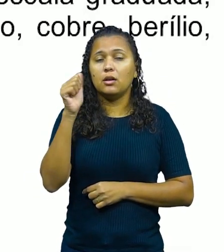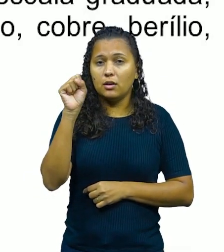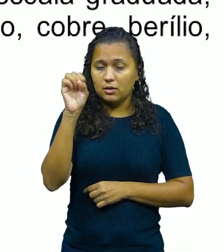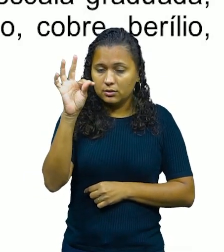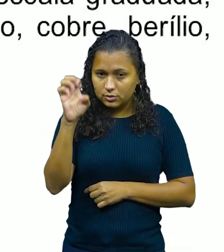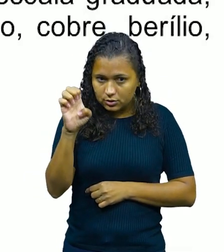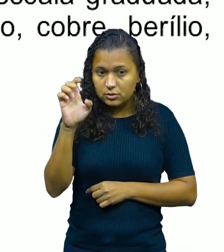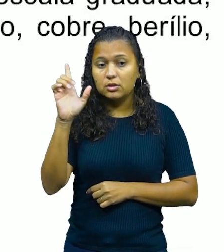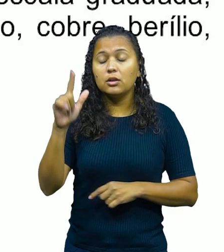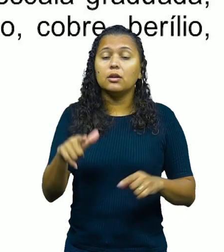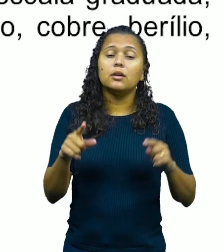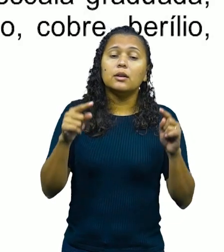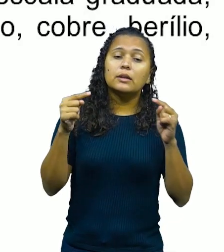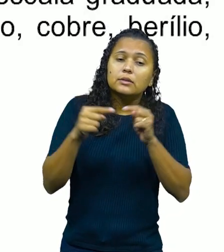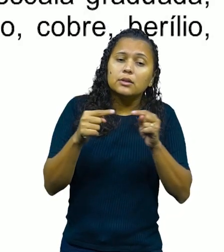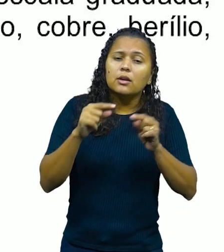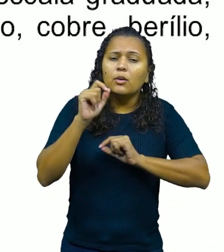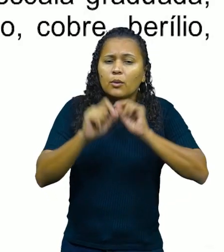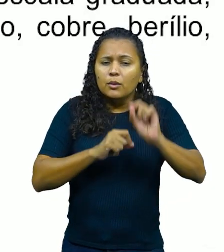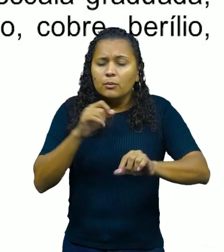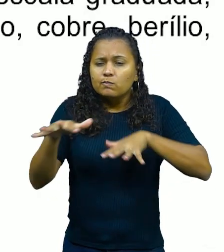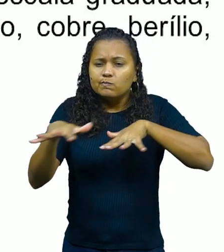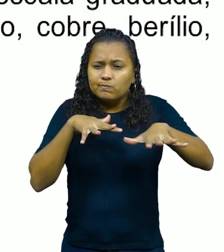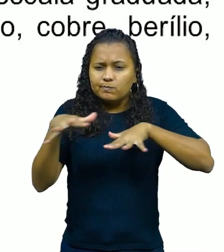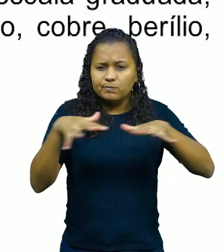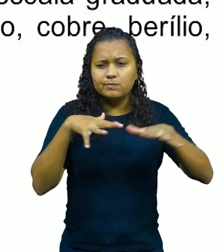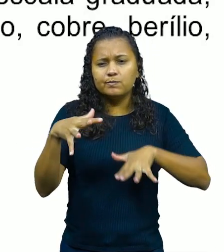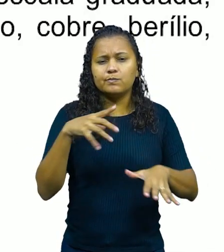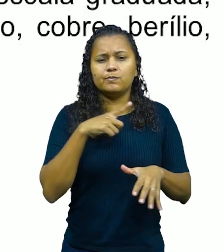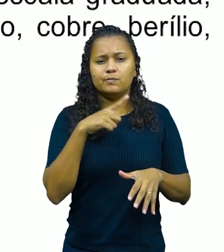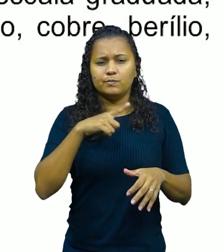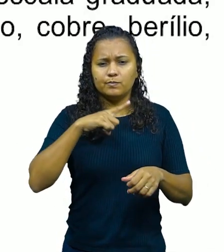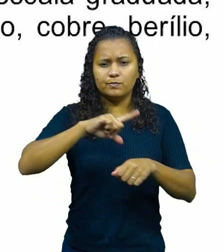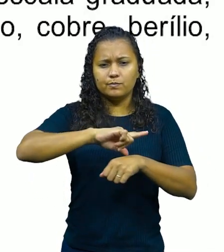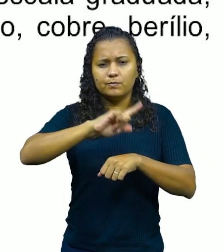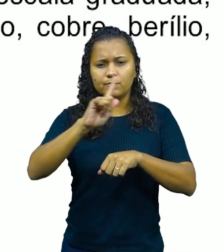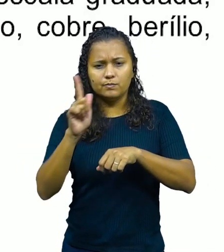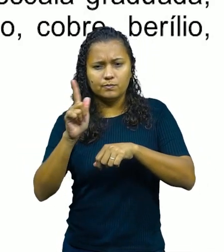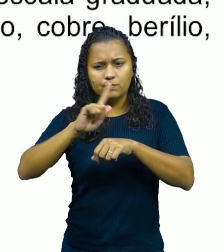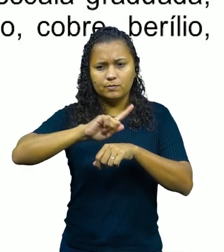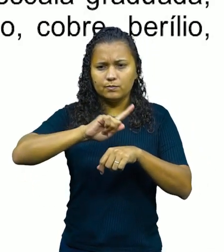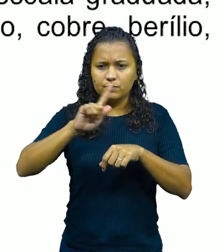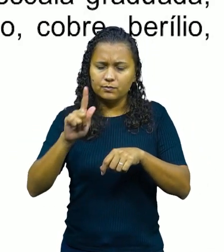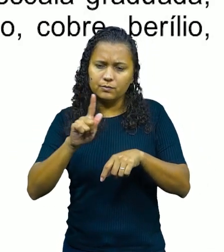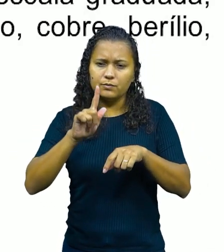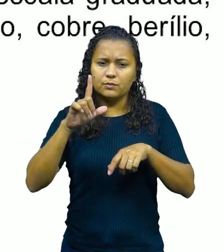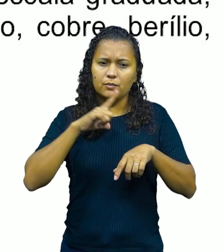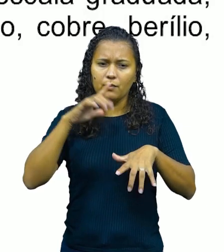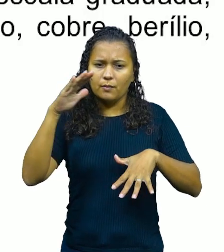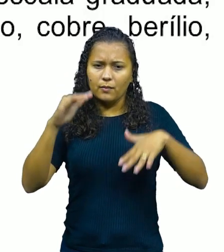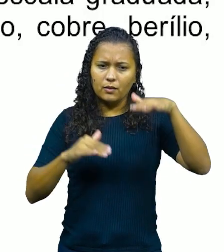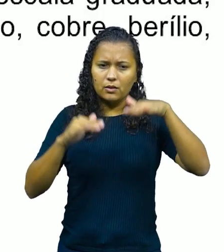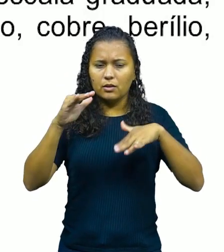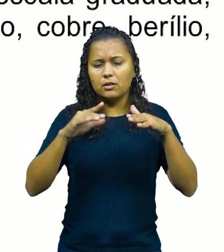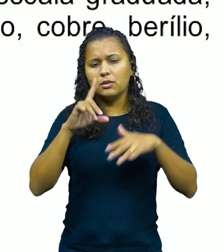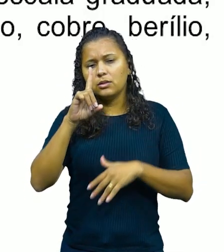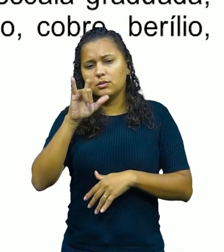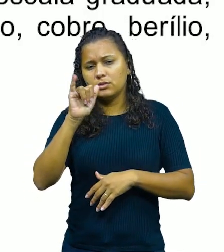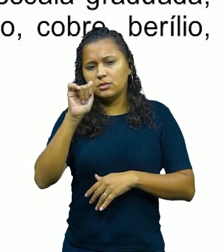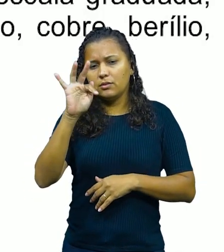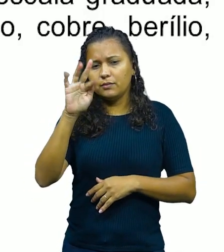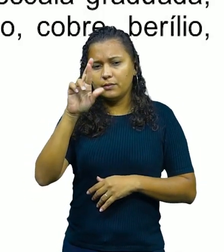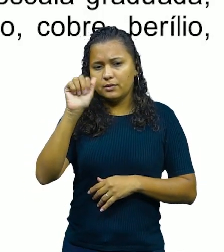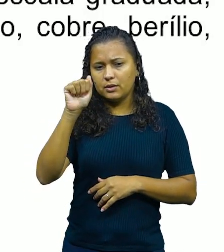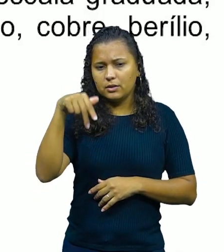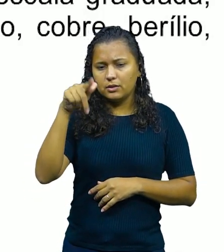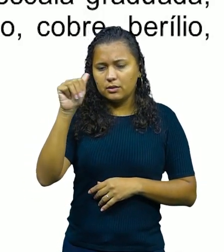de deflexão do diafragma, causado pela pressão, posiciona um ponteiro indicador ao longo de uma escala graduada.